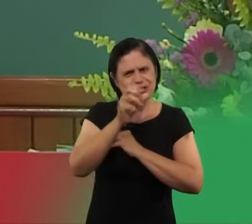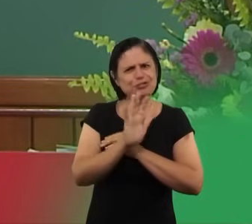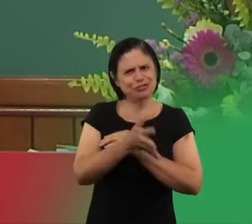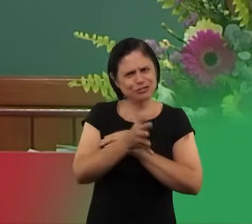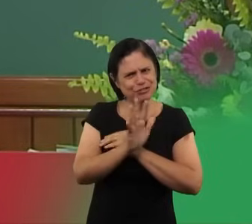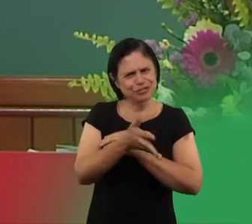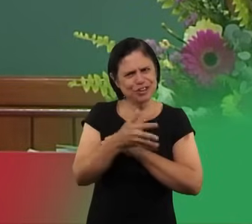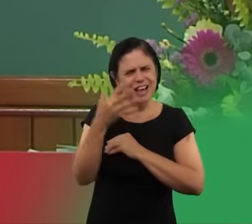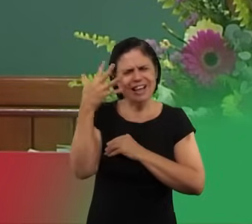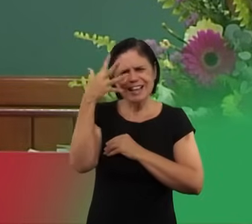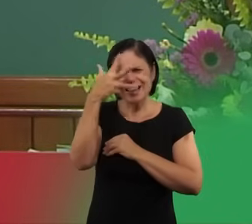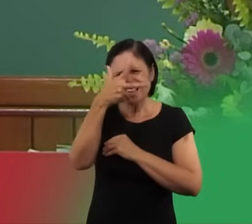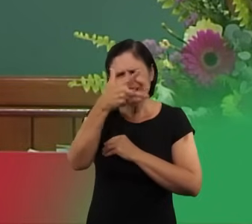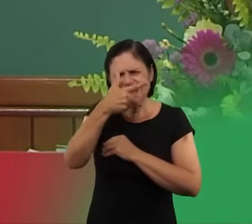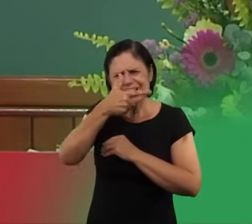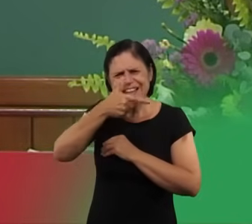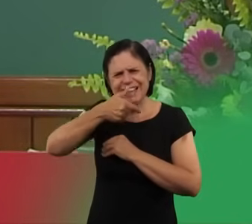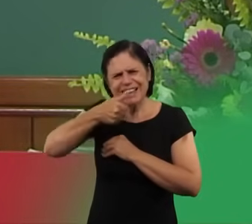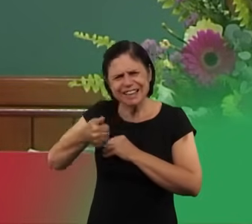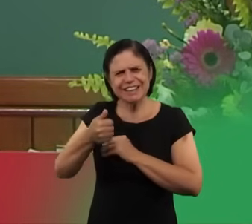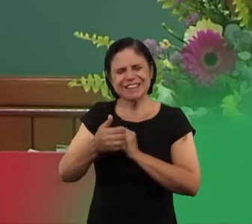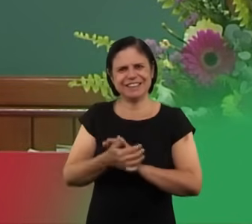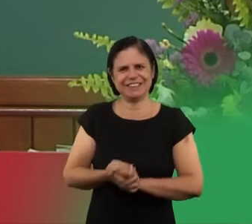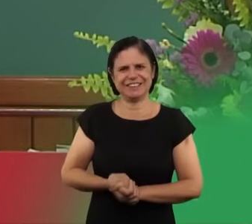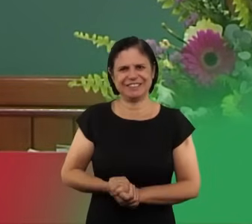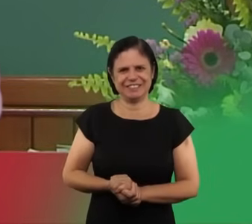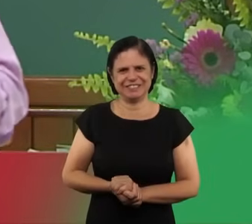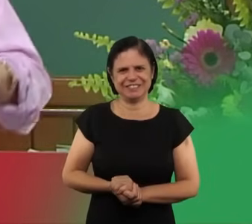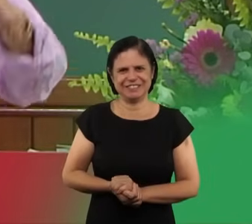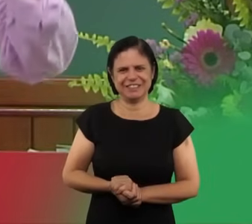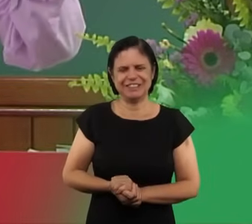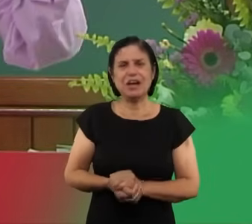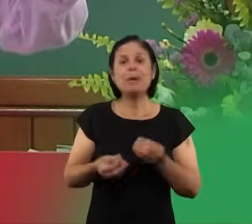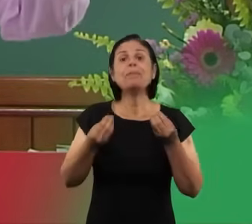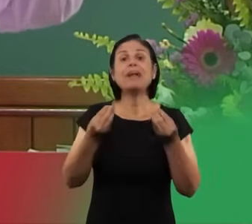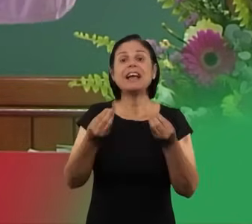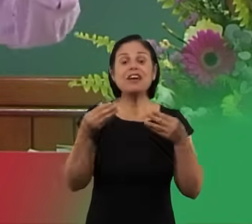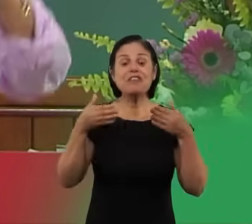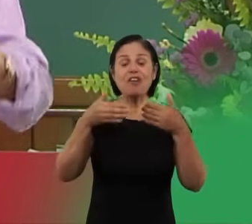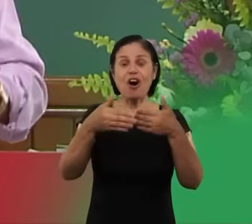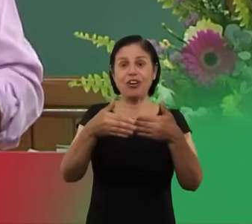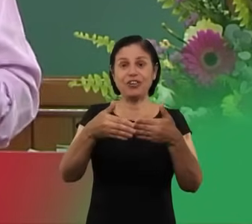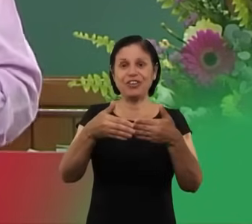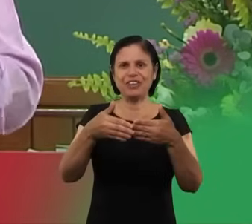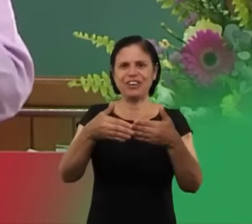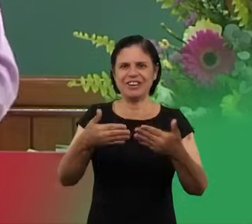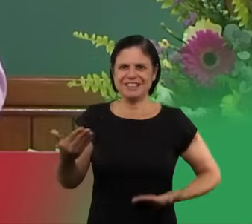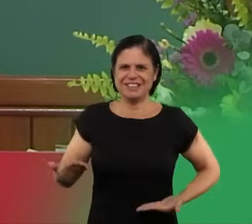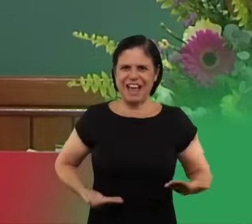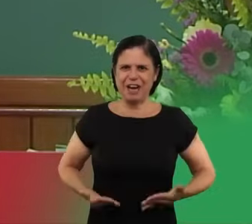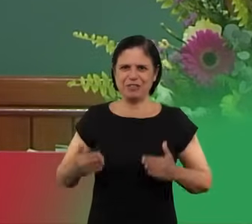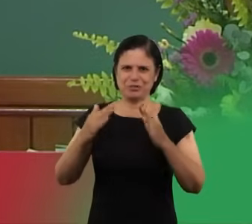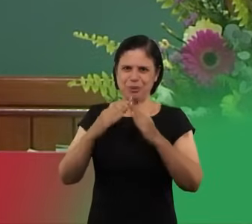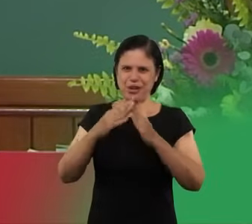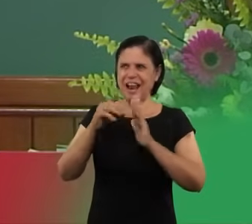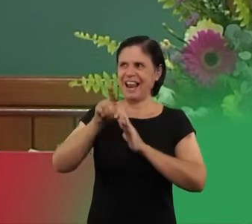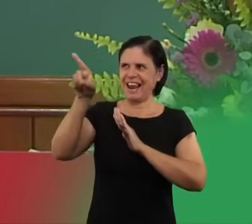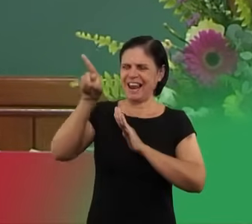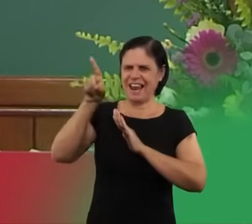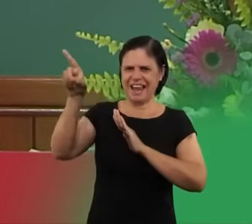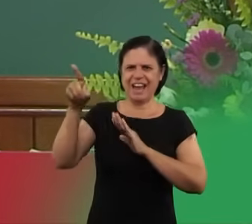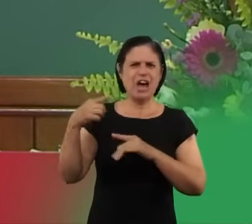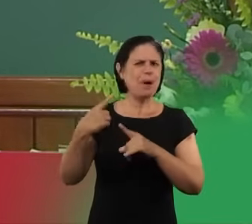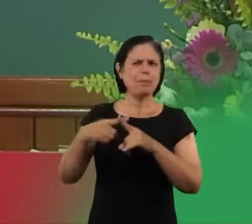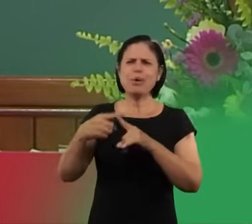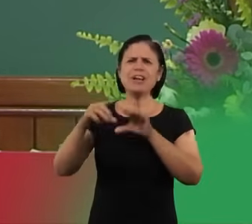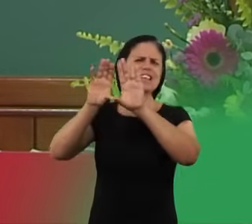toda a beleza descrita aqui para os santos, como morada dos santos. Ah, onde, o que é o céu? Está